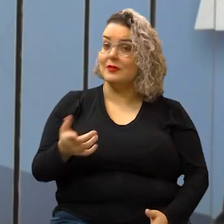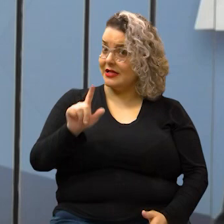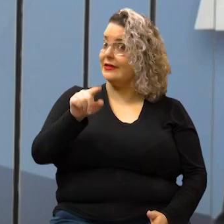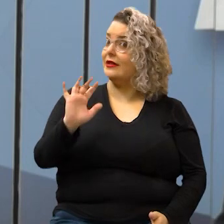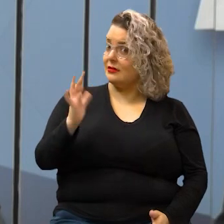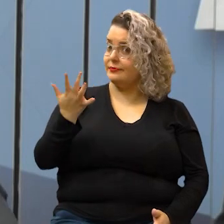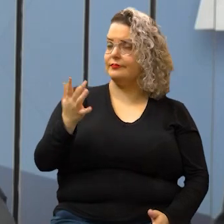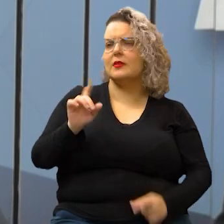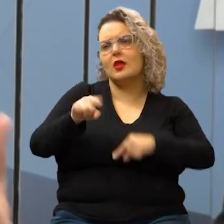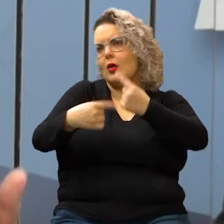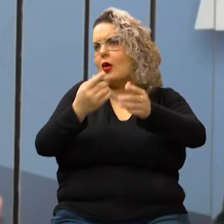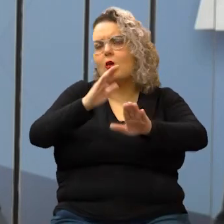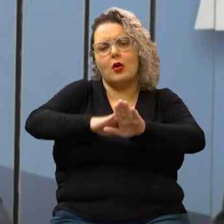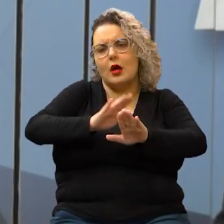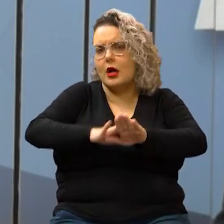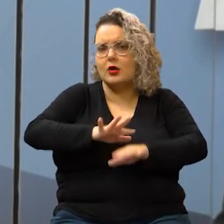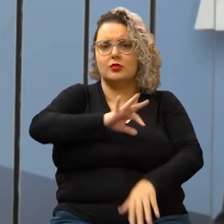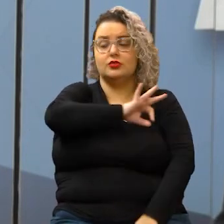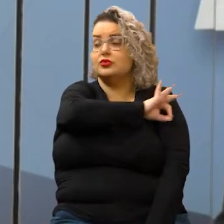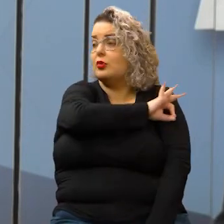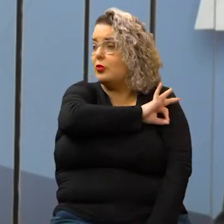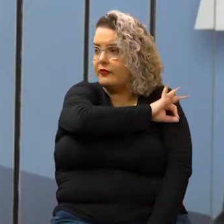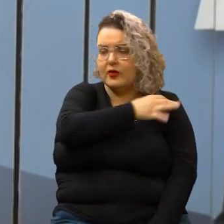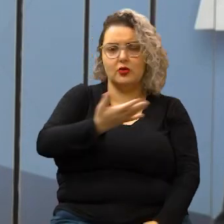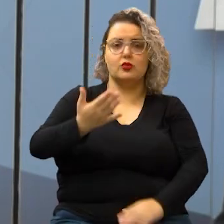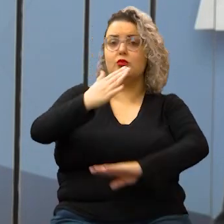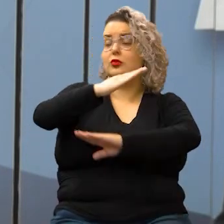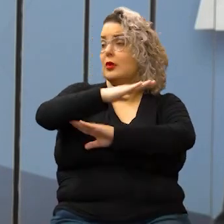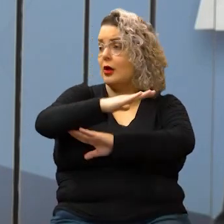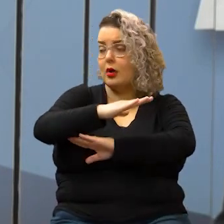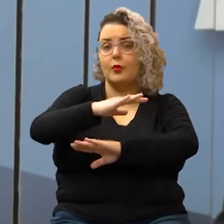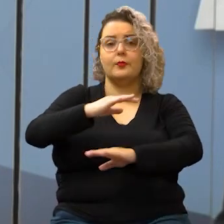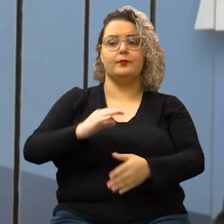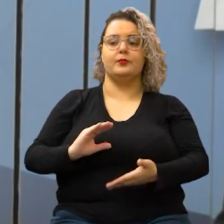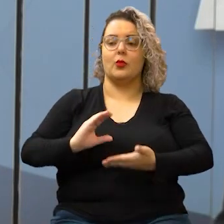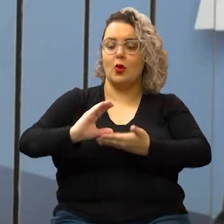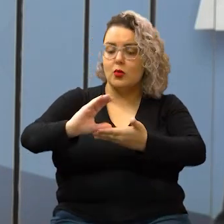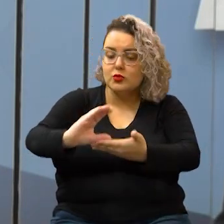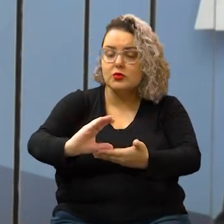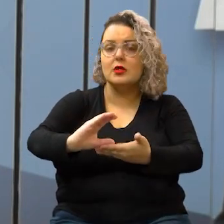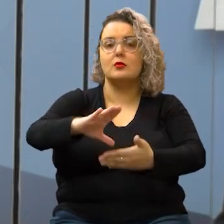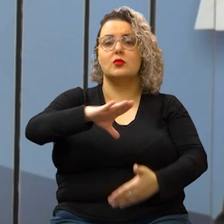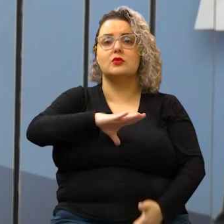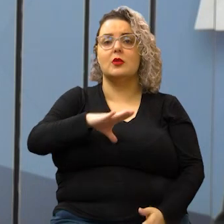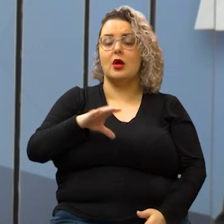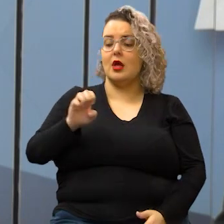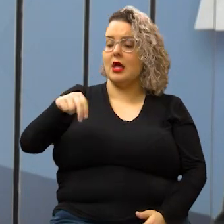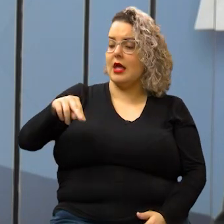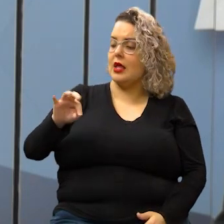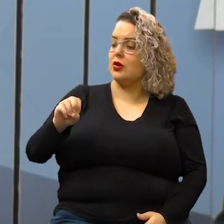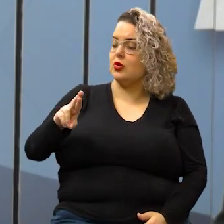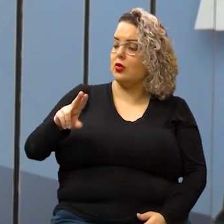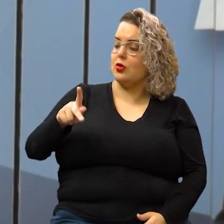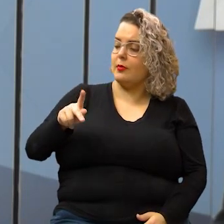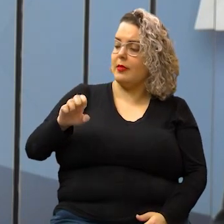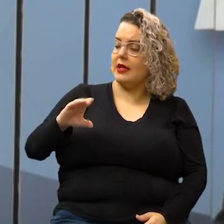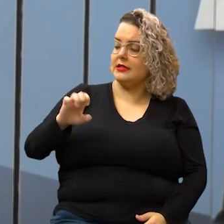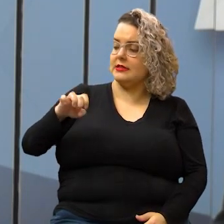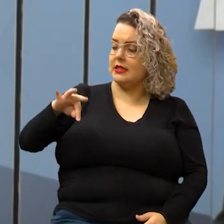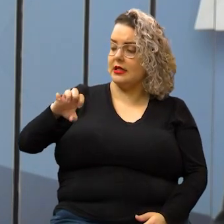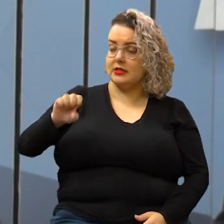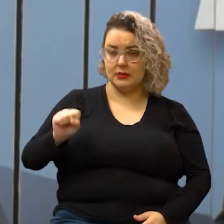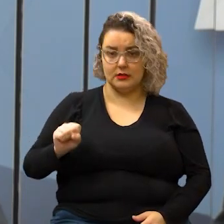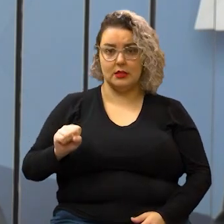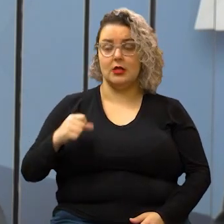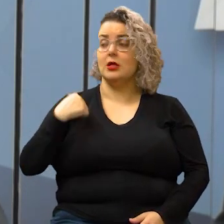da própria Prefeitura, da Câmara, do Conselho Municipal de Entorpecentes. Então, estamos procurando fazer um trabalho